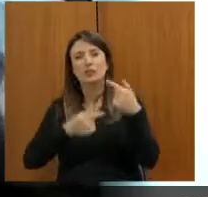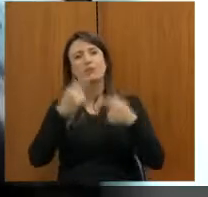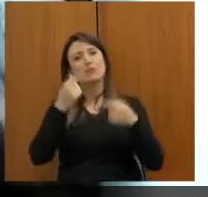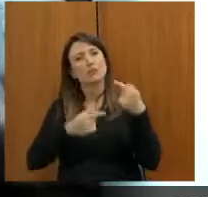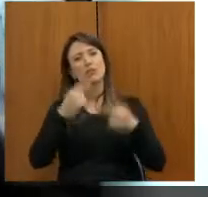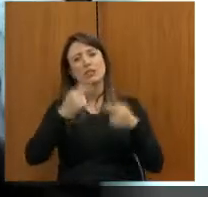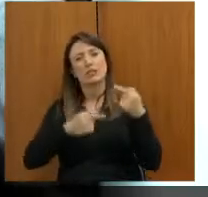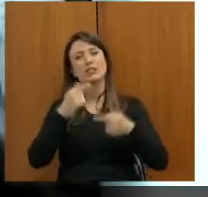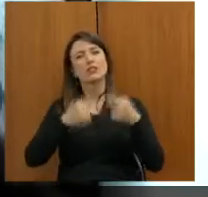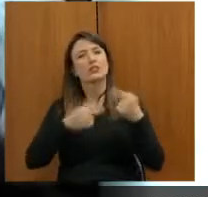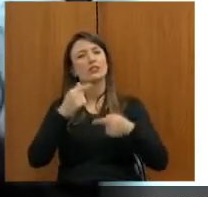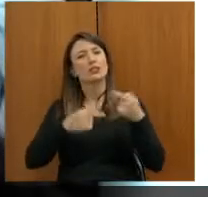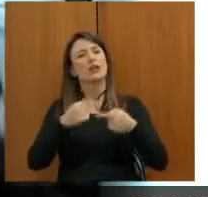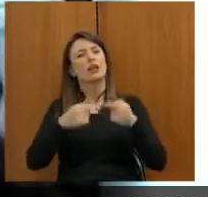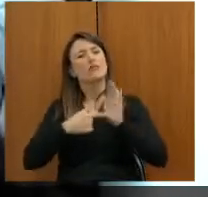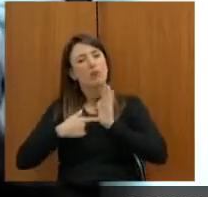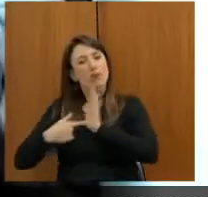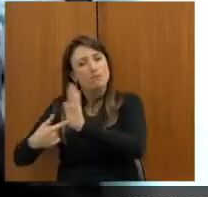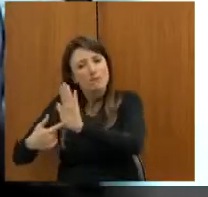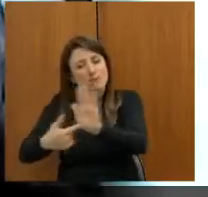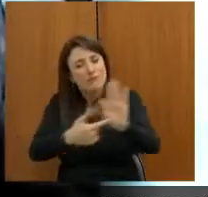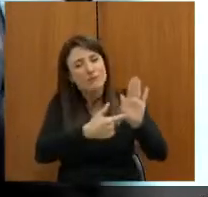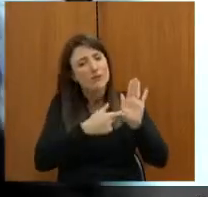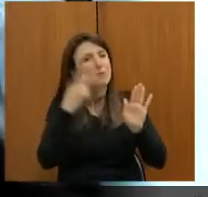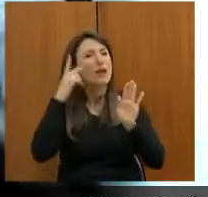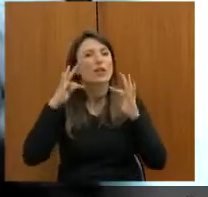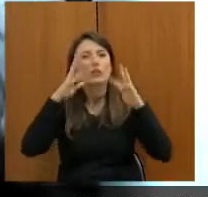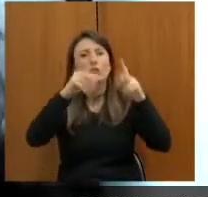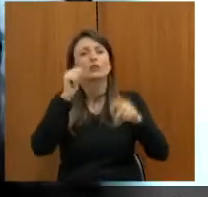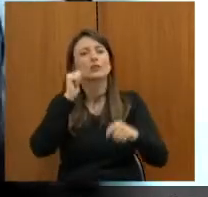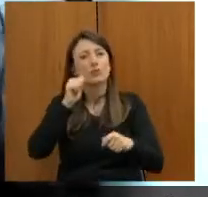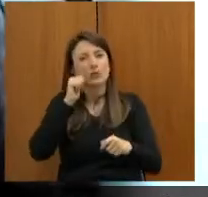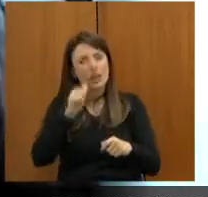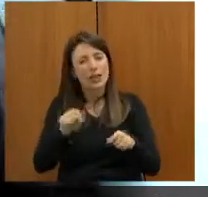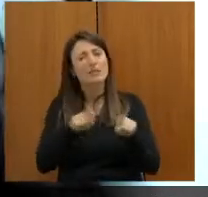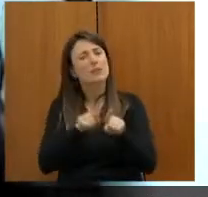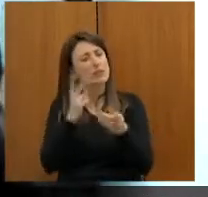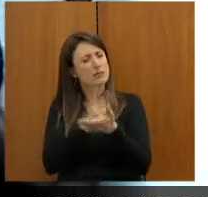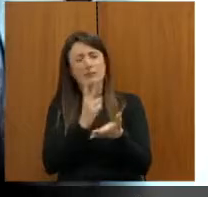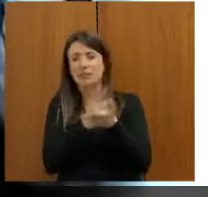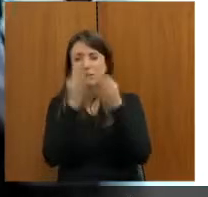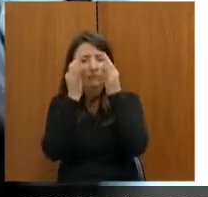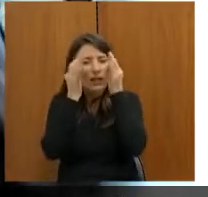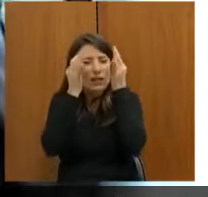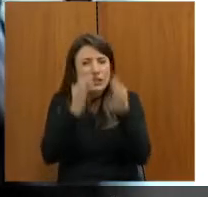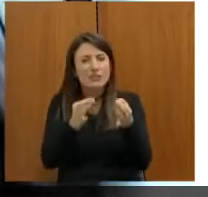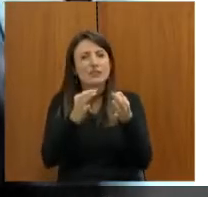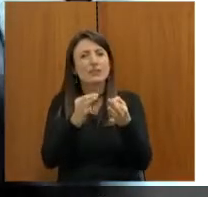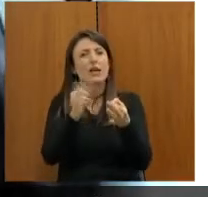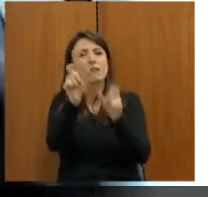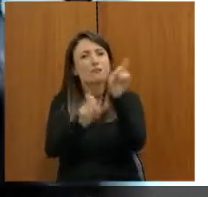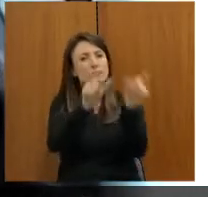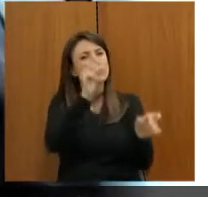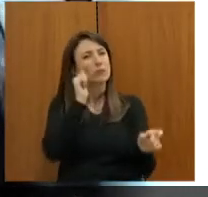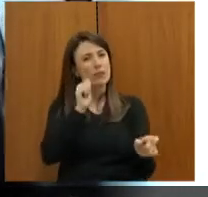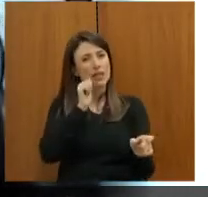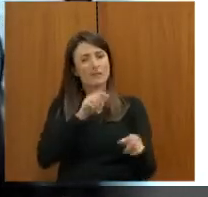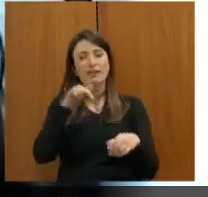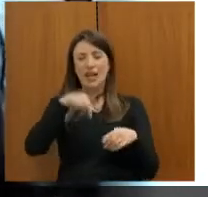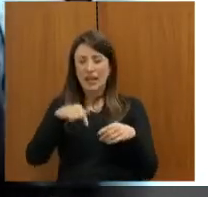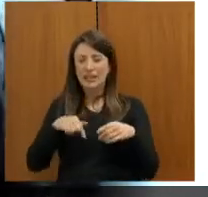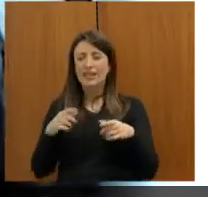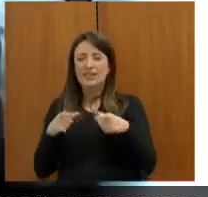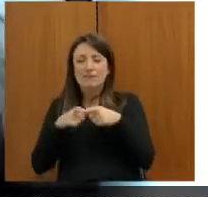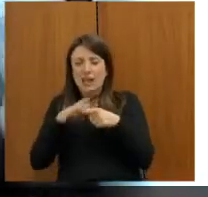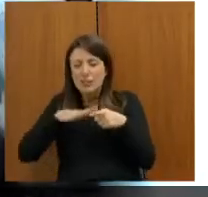ter efetiva e eu né que essa escuta ativa mesmo e dentro do da microrregião aqui